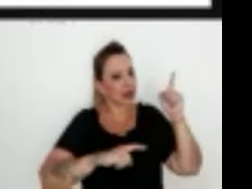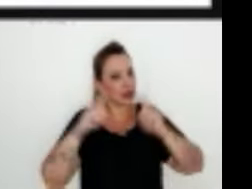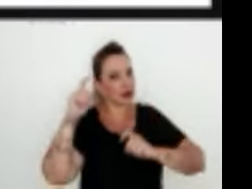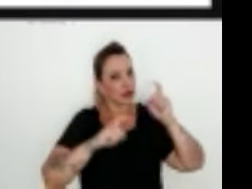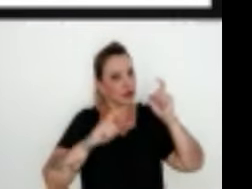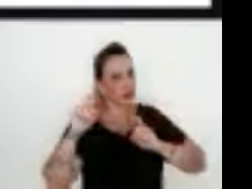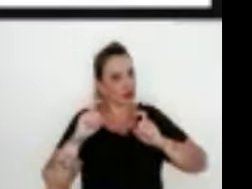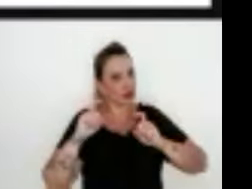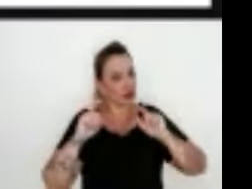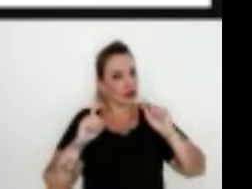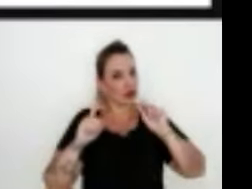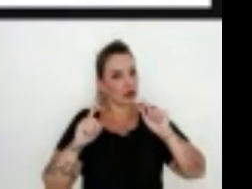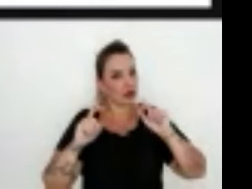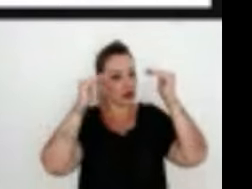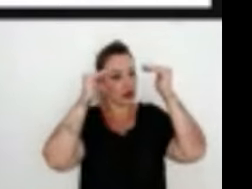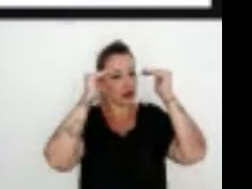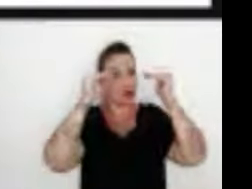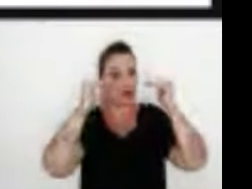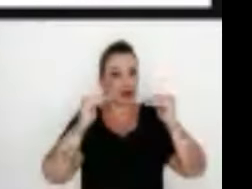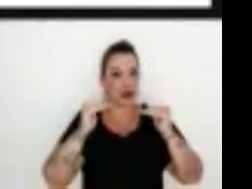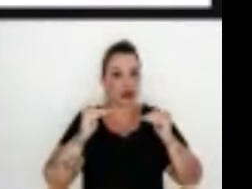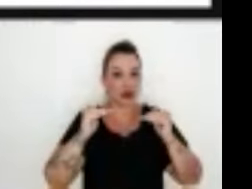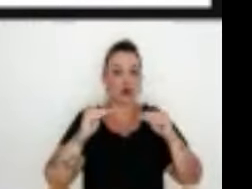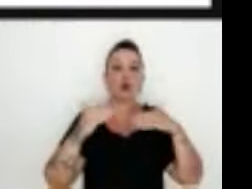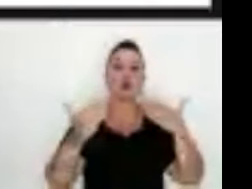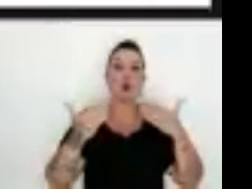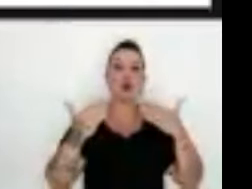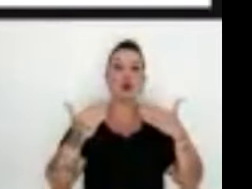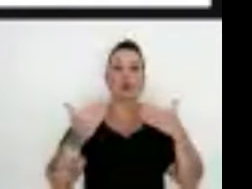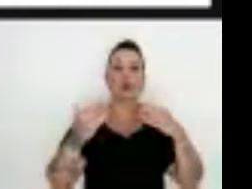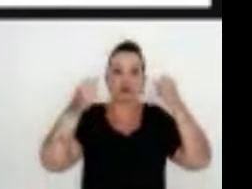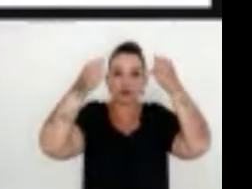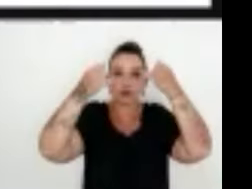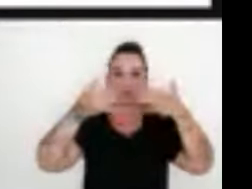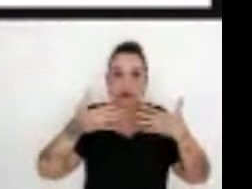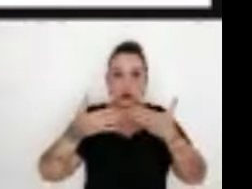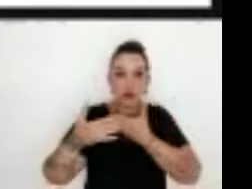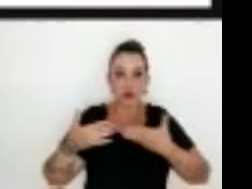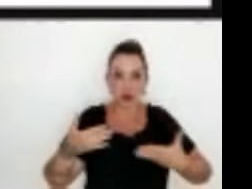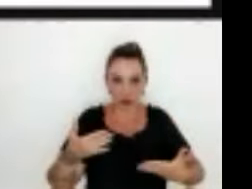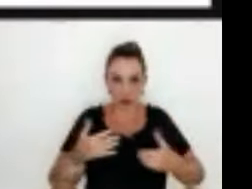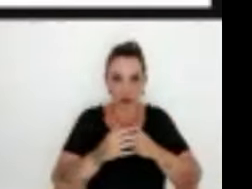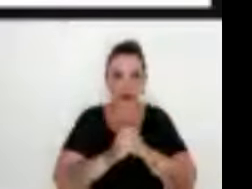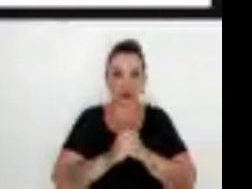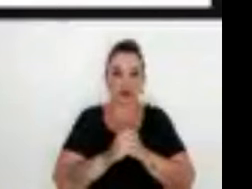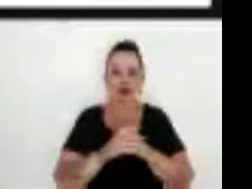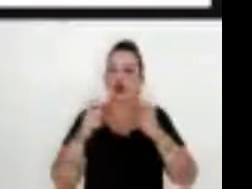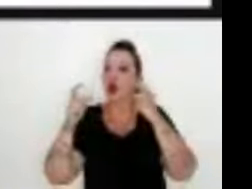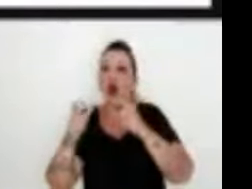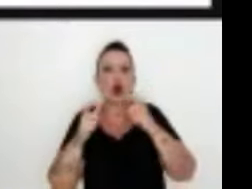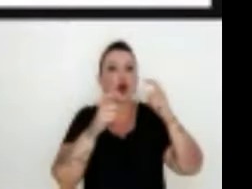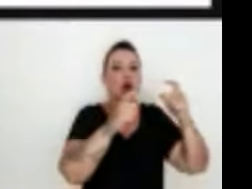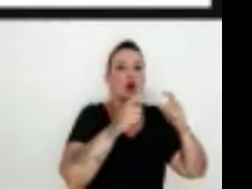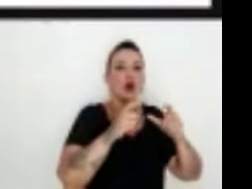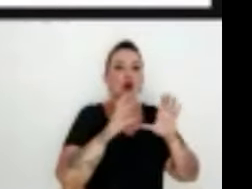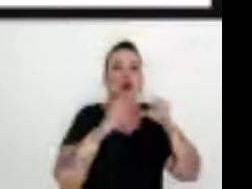o que classicamente se colocou ou se definiu como público, ou seja, esfera, domínio, conjunto de